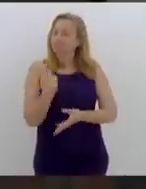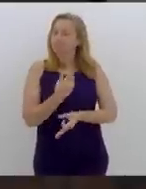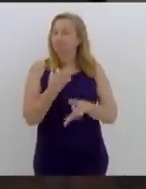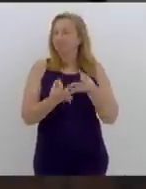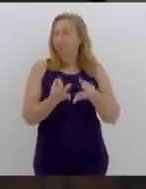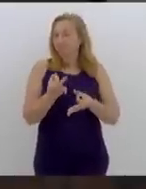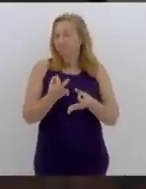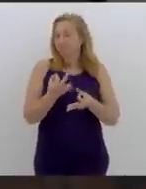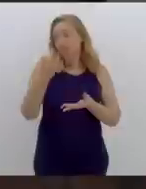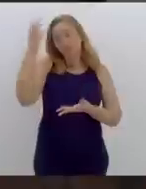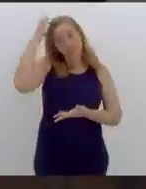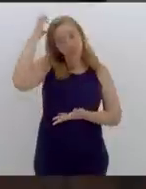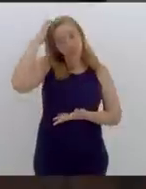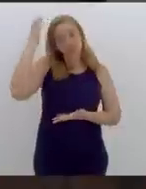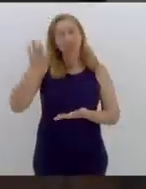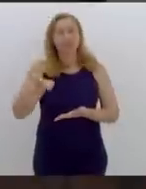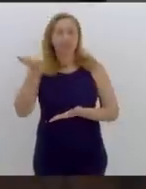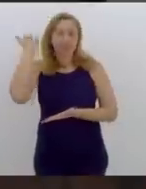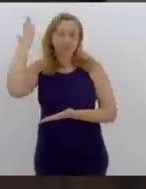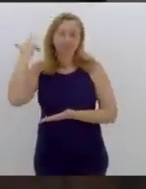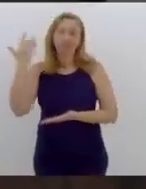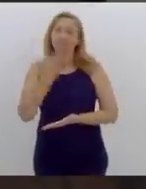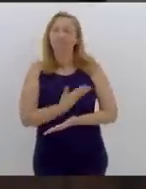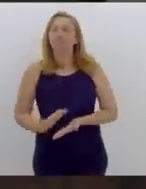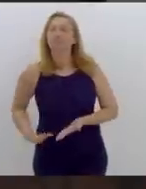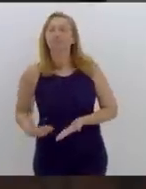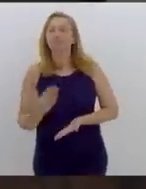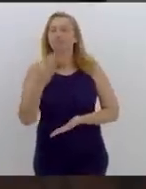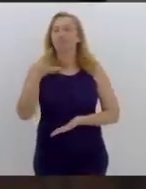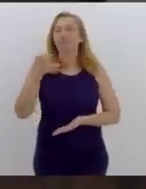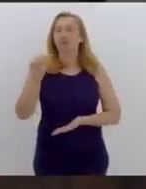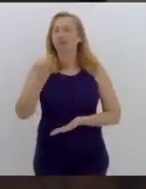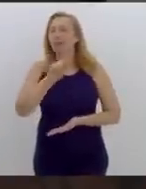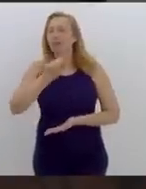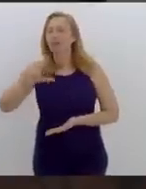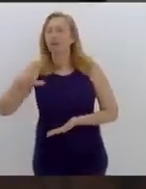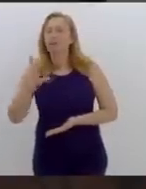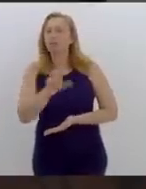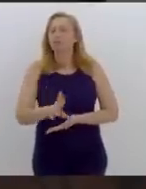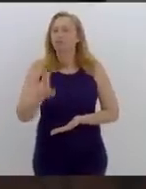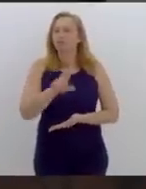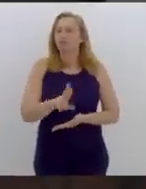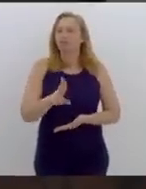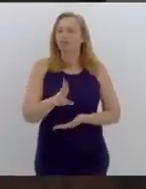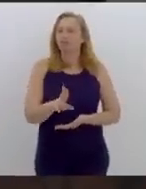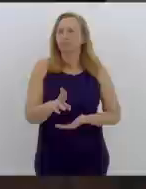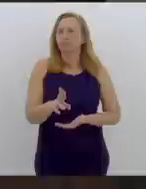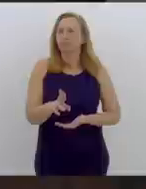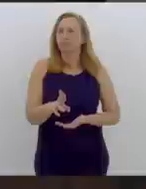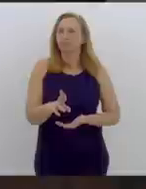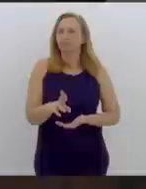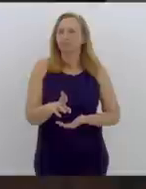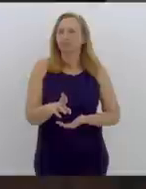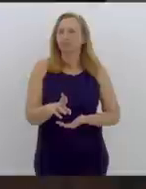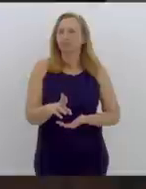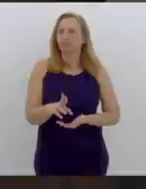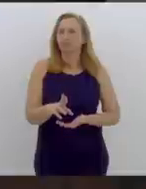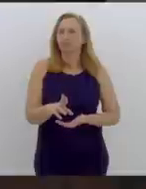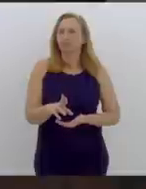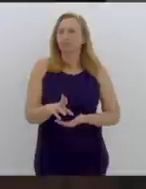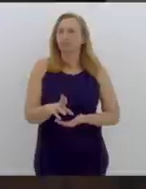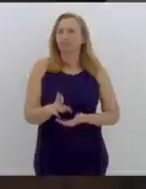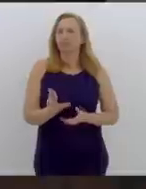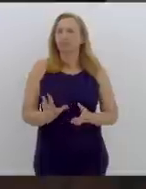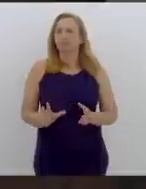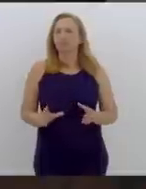muita das vezes no passado no governo Cabral fomos usado como aquela fumaça aquela cortina de fumaça